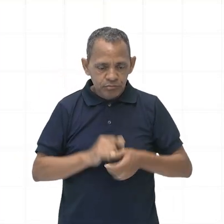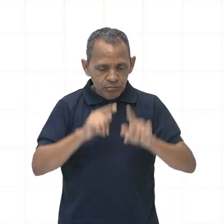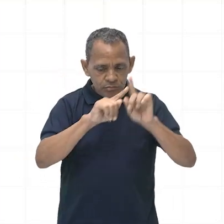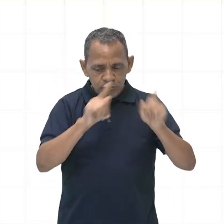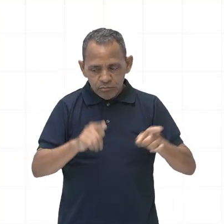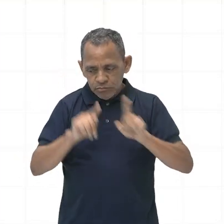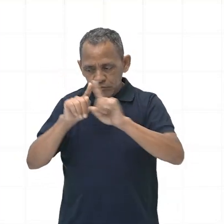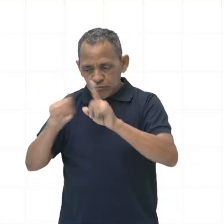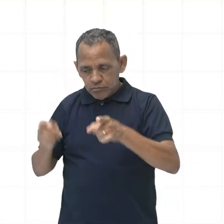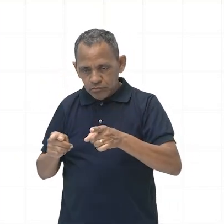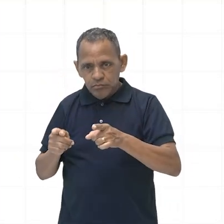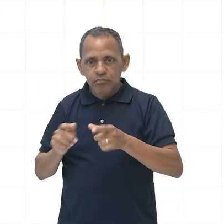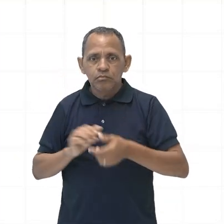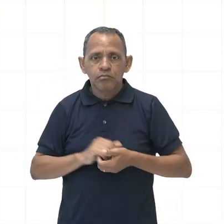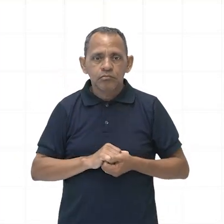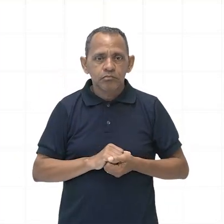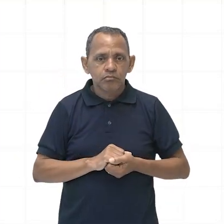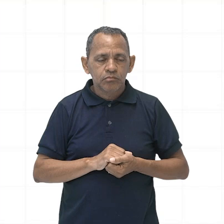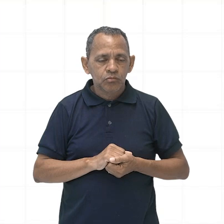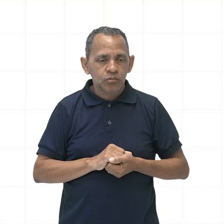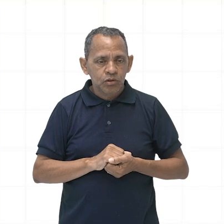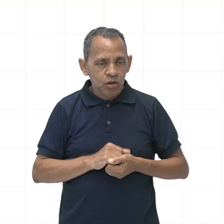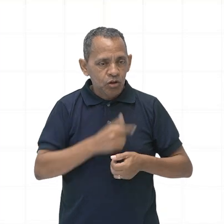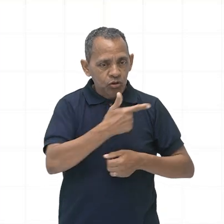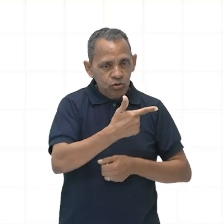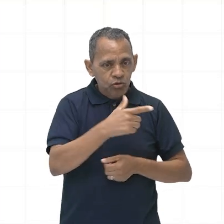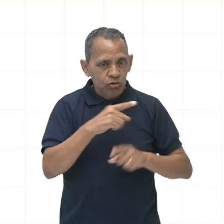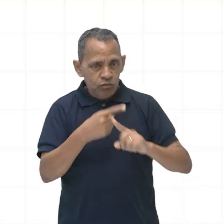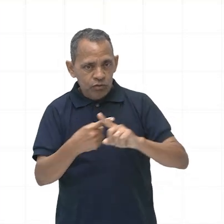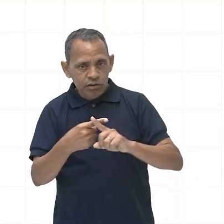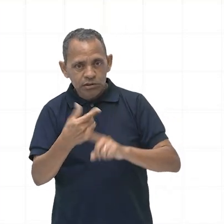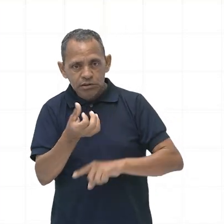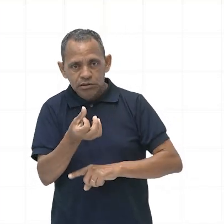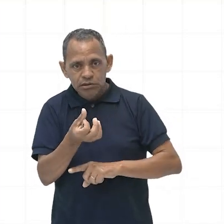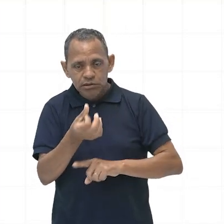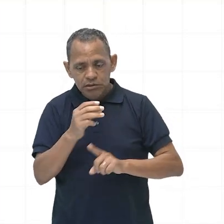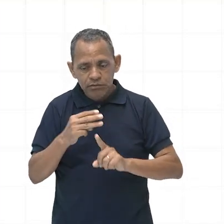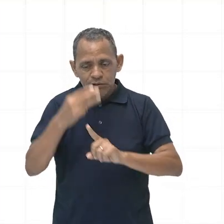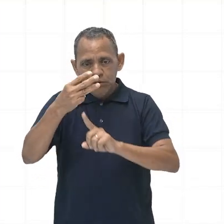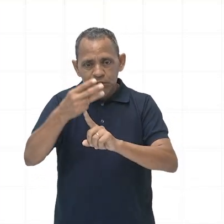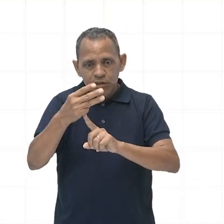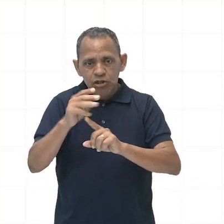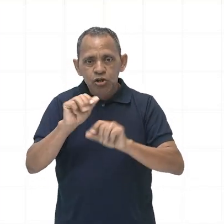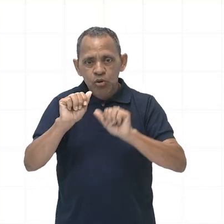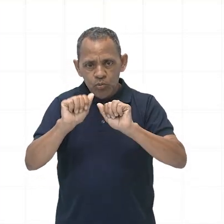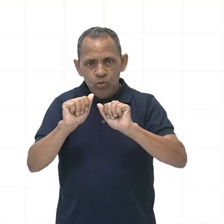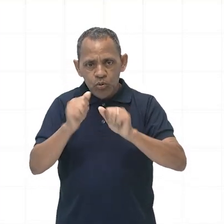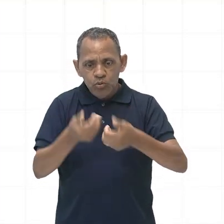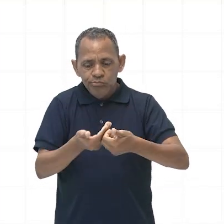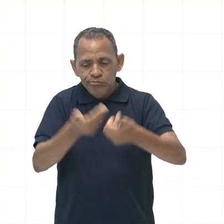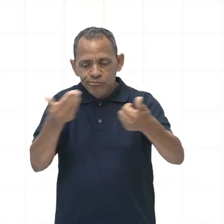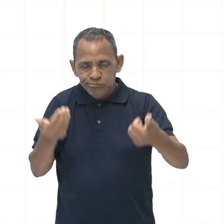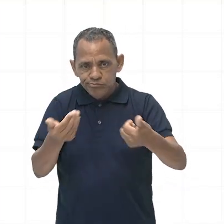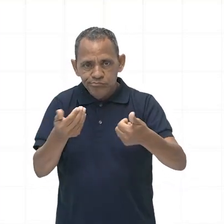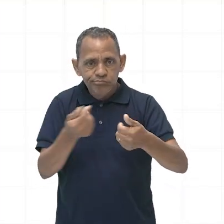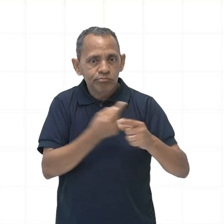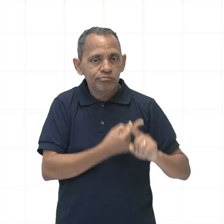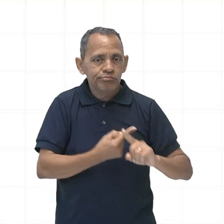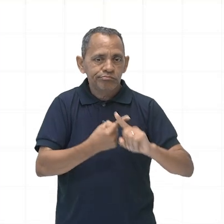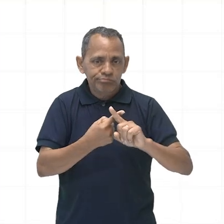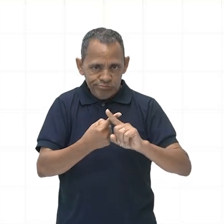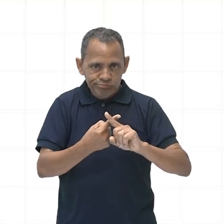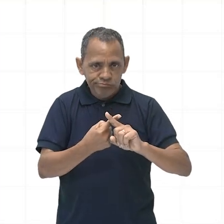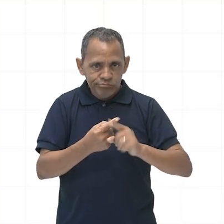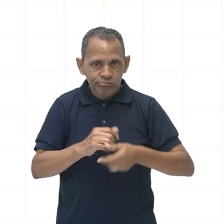uma dessas bases. Então, 2 vezes 6 elevado a 3, a gente pode separar, né, em um produto de